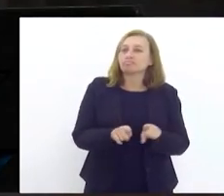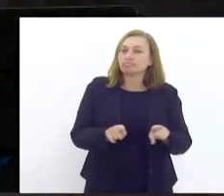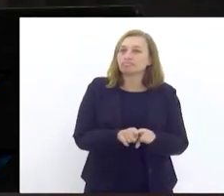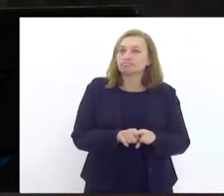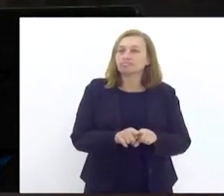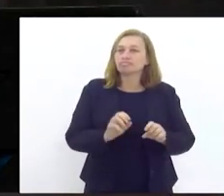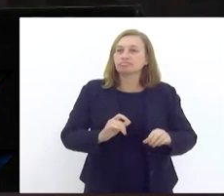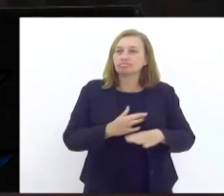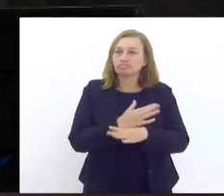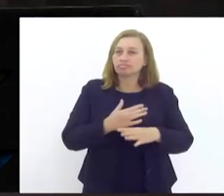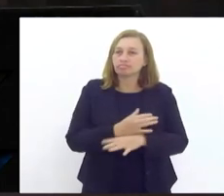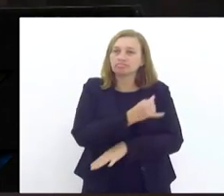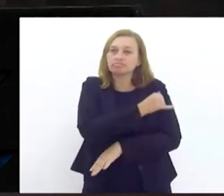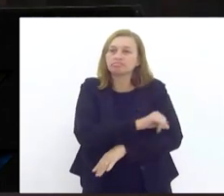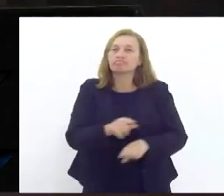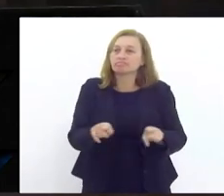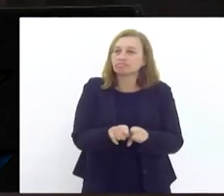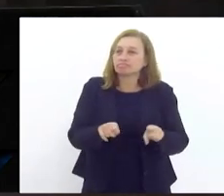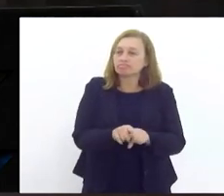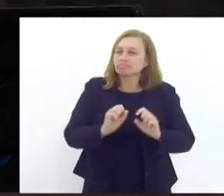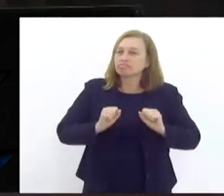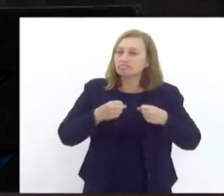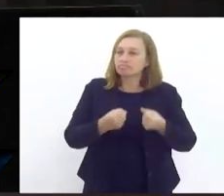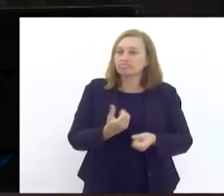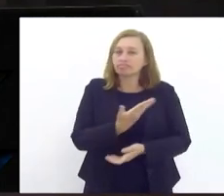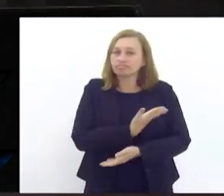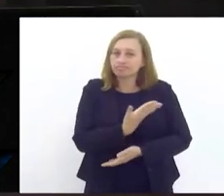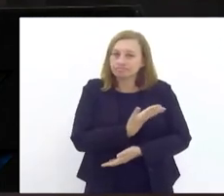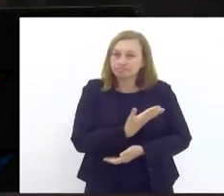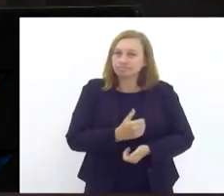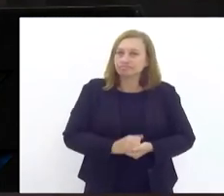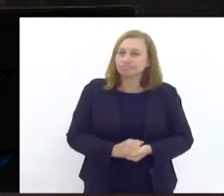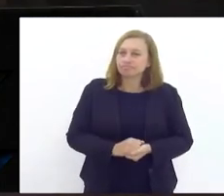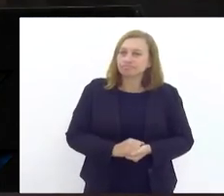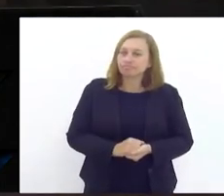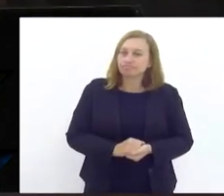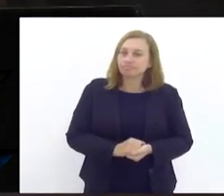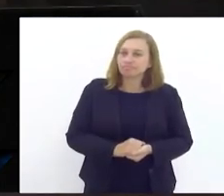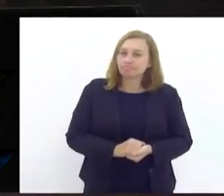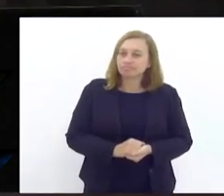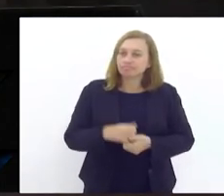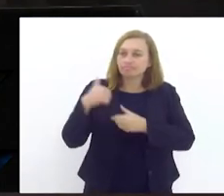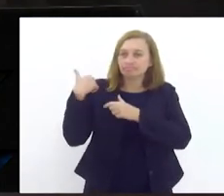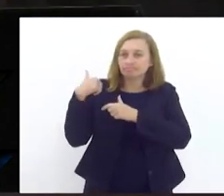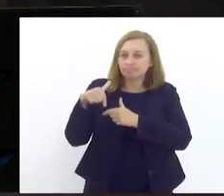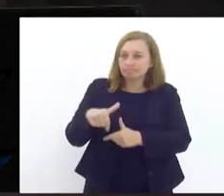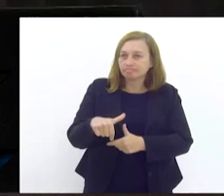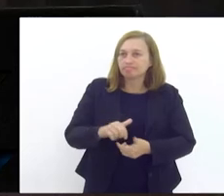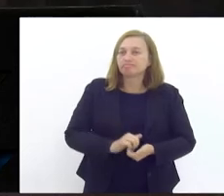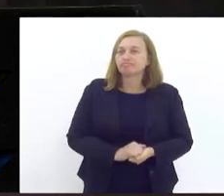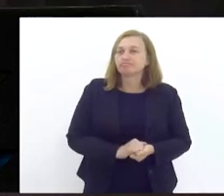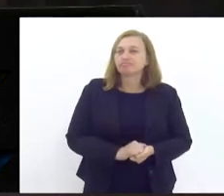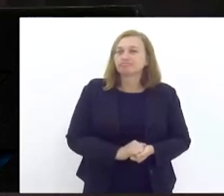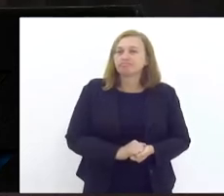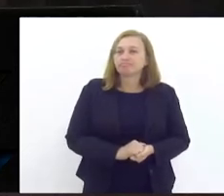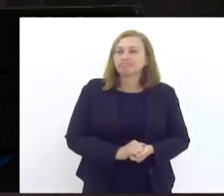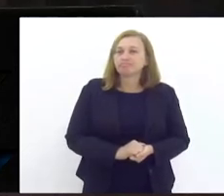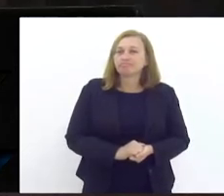Janeiro assim como defendo colegas que compõem o espectro conservador desse